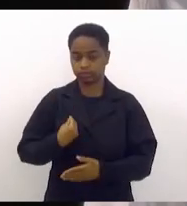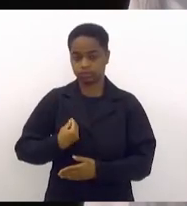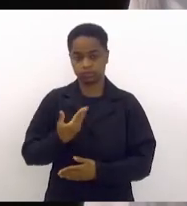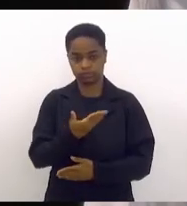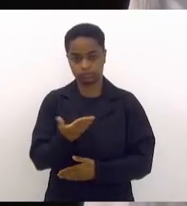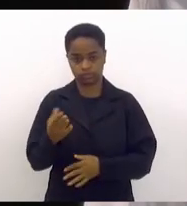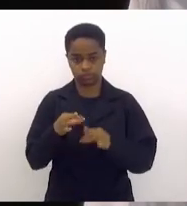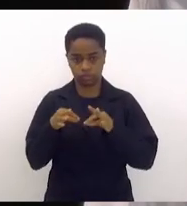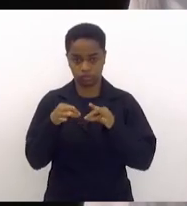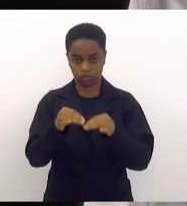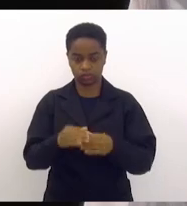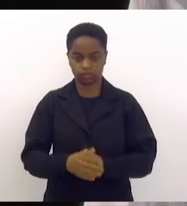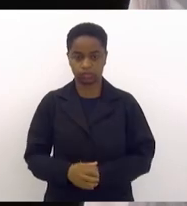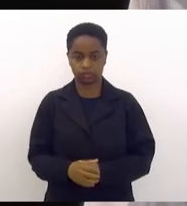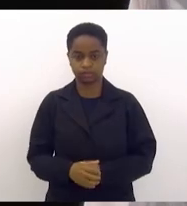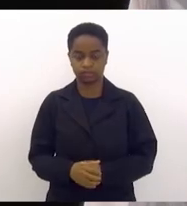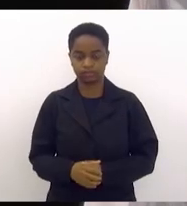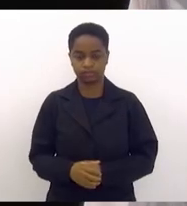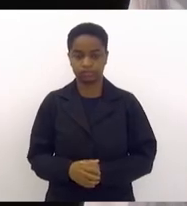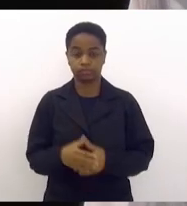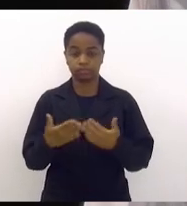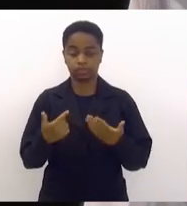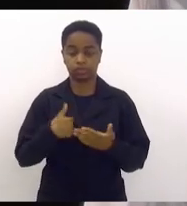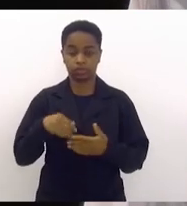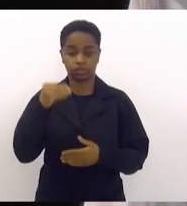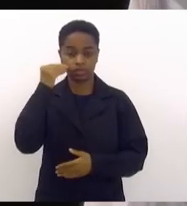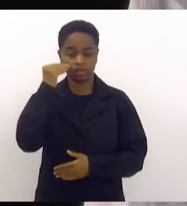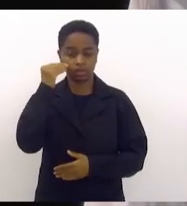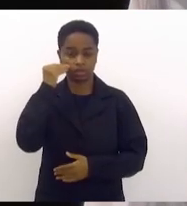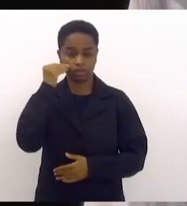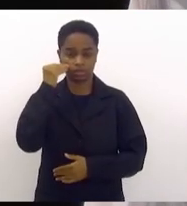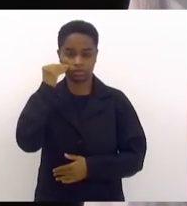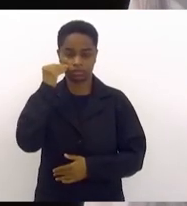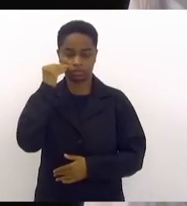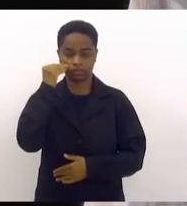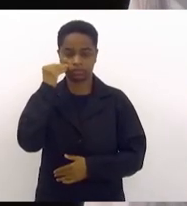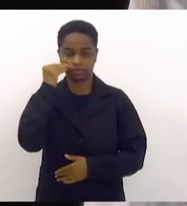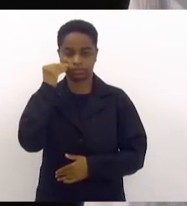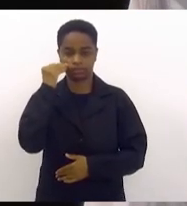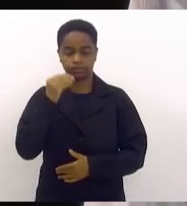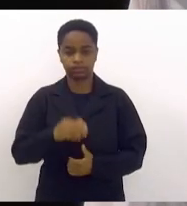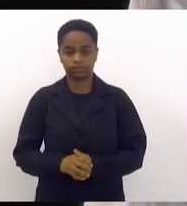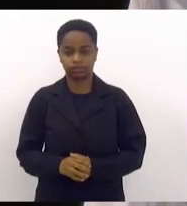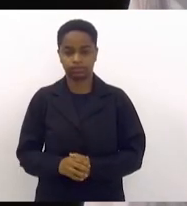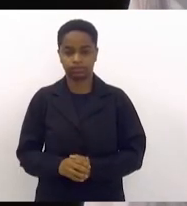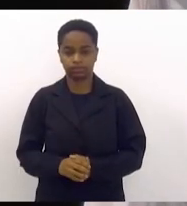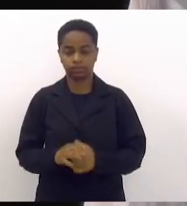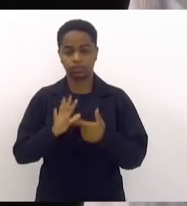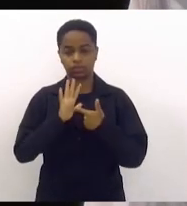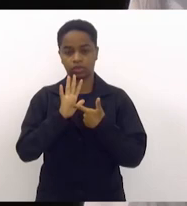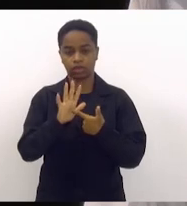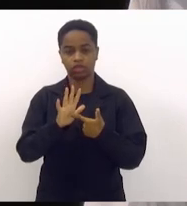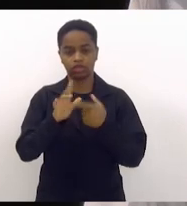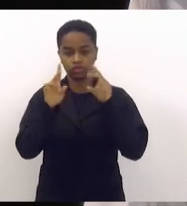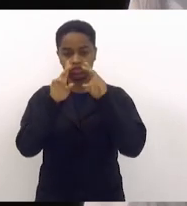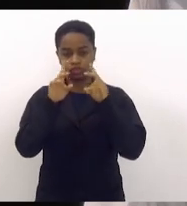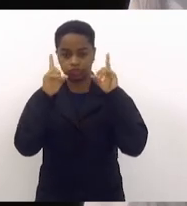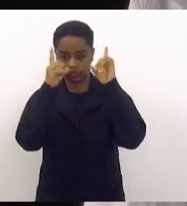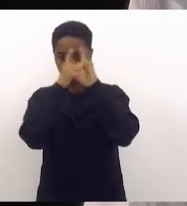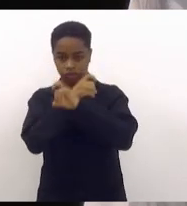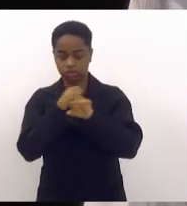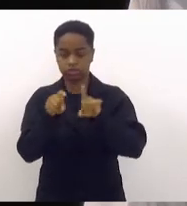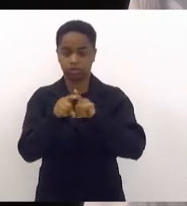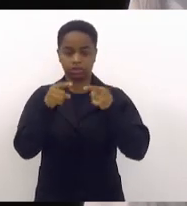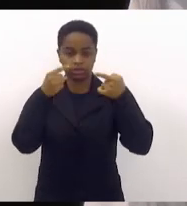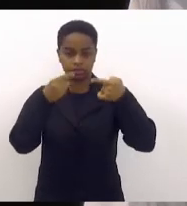também então vamos eu vou tentar aqui falar um pouco eh as dificuldades os desafios que nós temos né